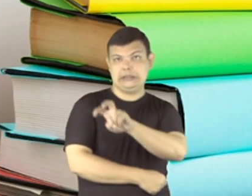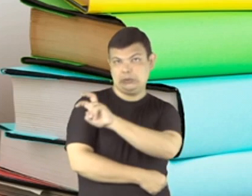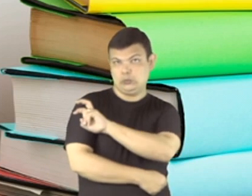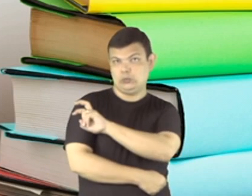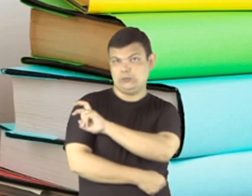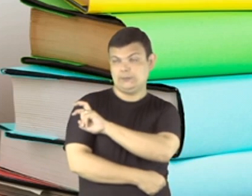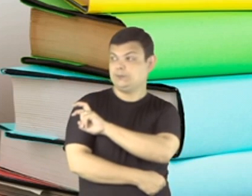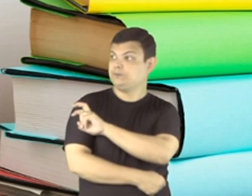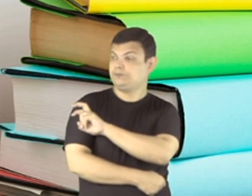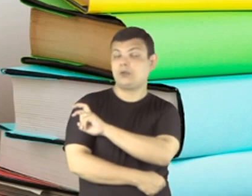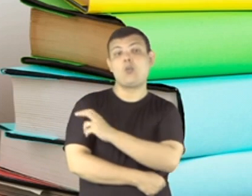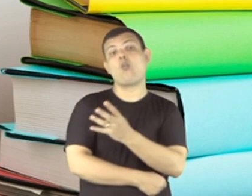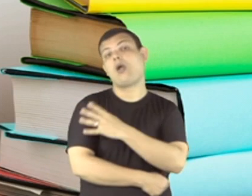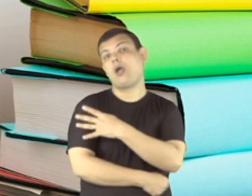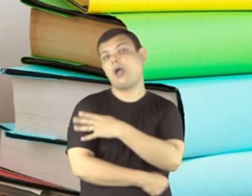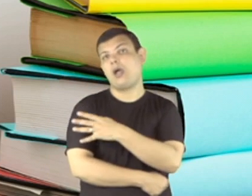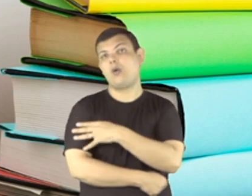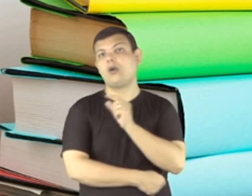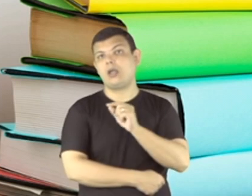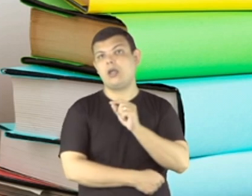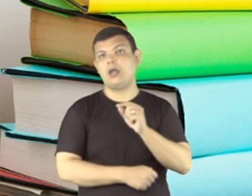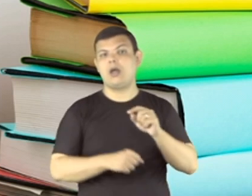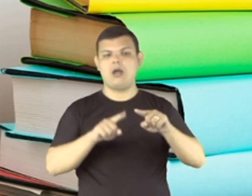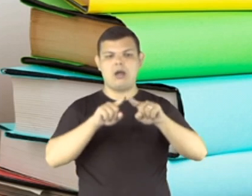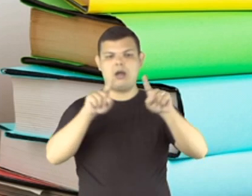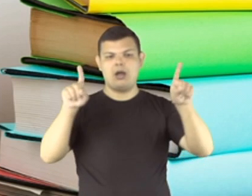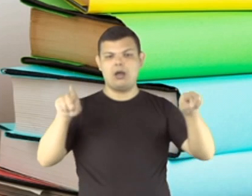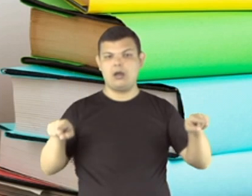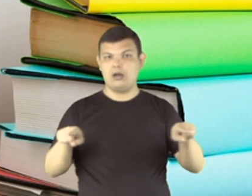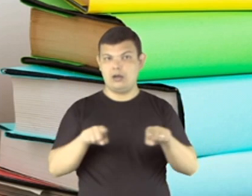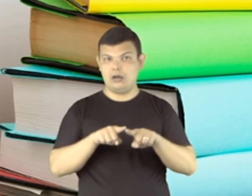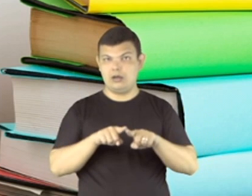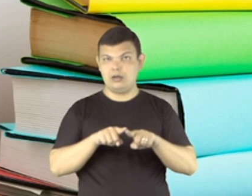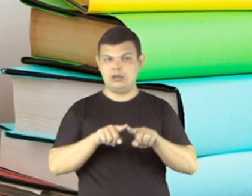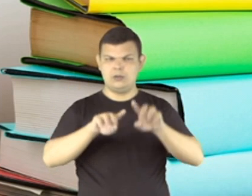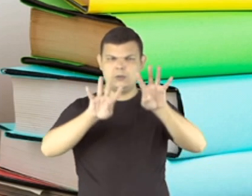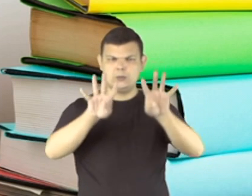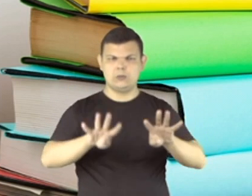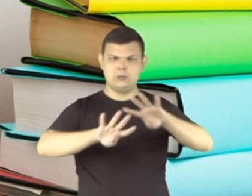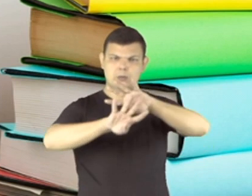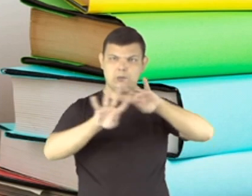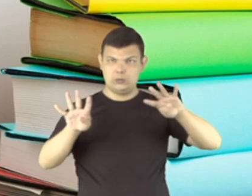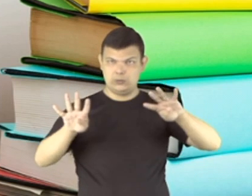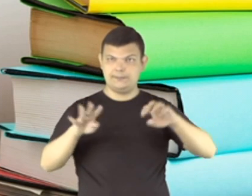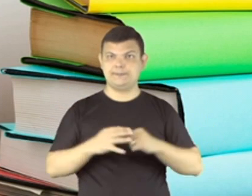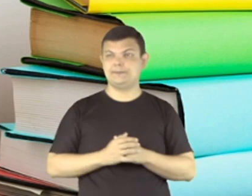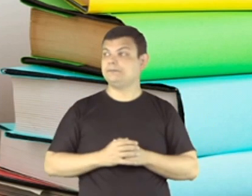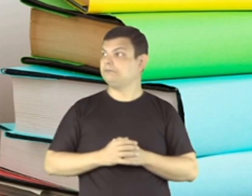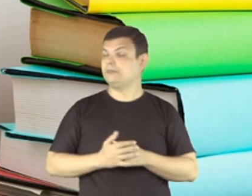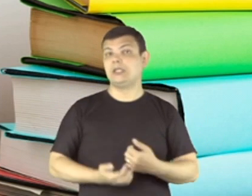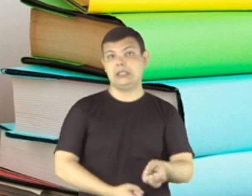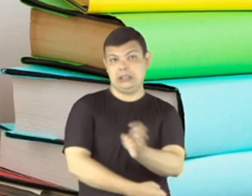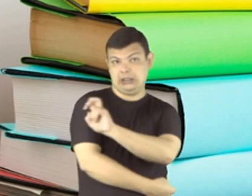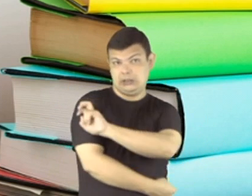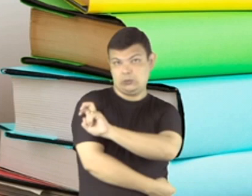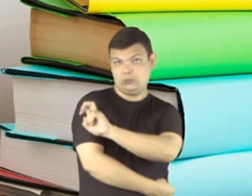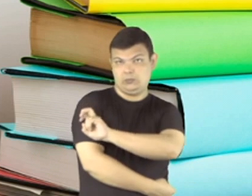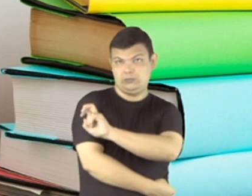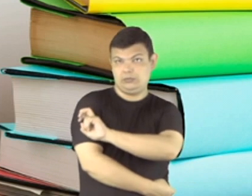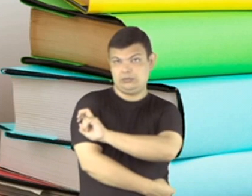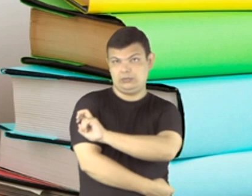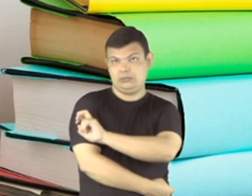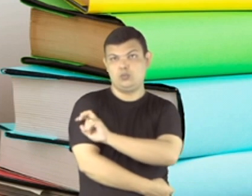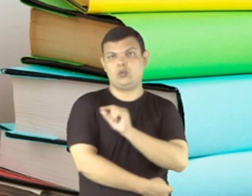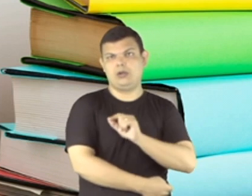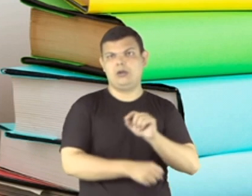conhecimento. Para o 4º ano, área de figuras construídas em malhas quadriculadas. Para o 5º ano, área